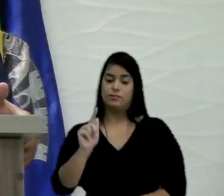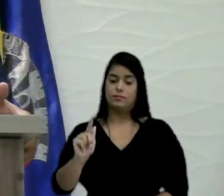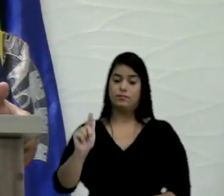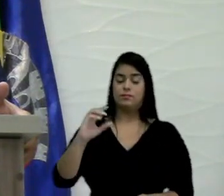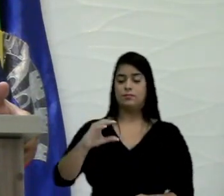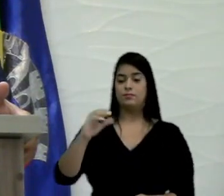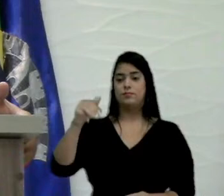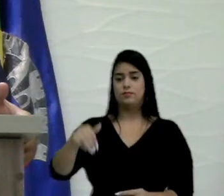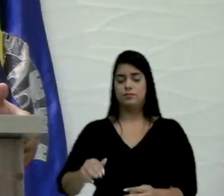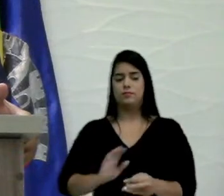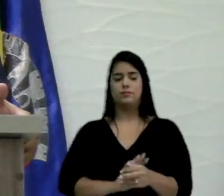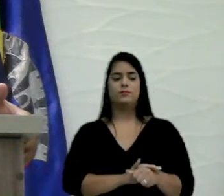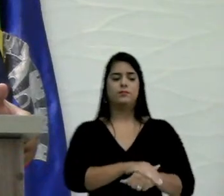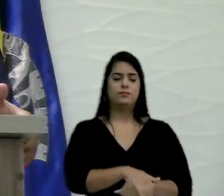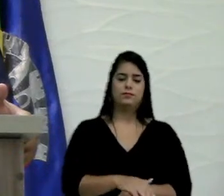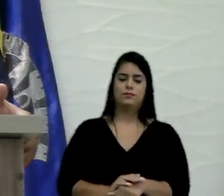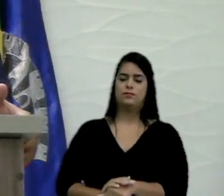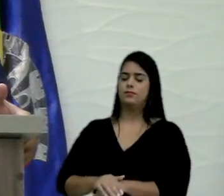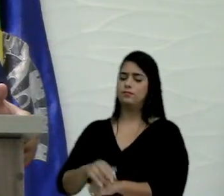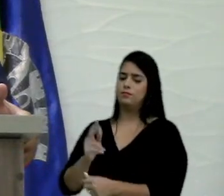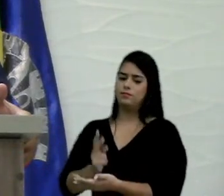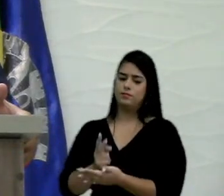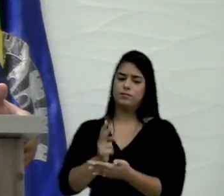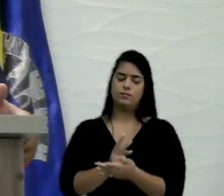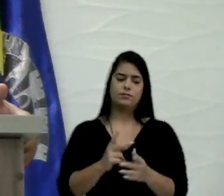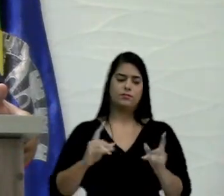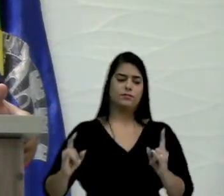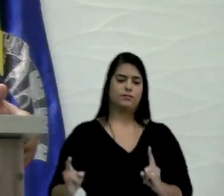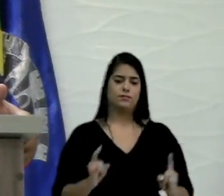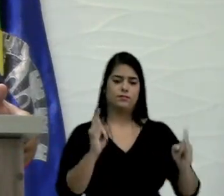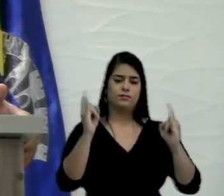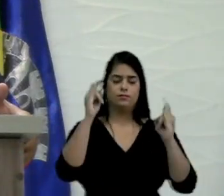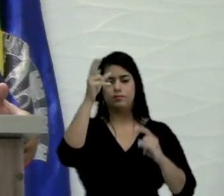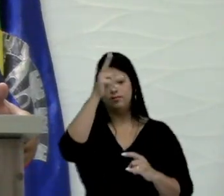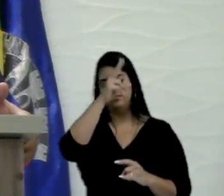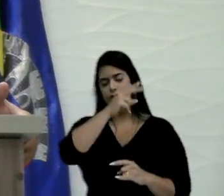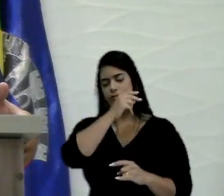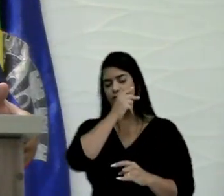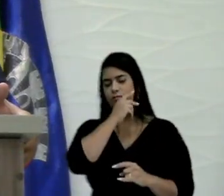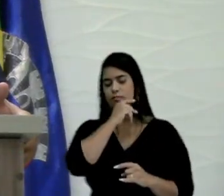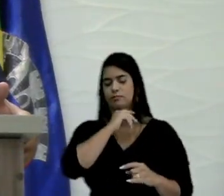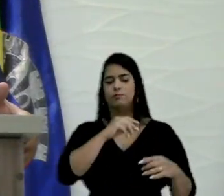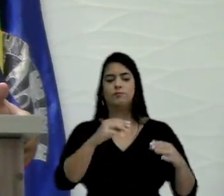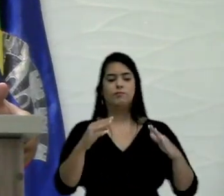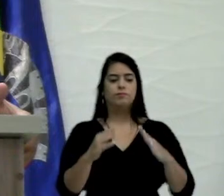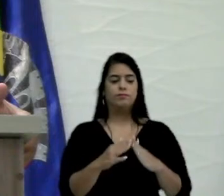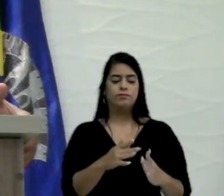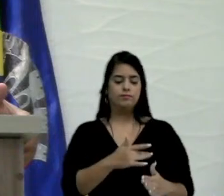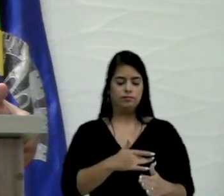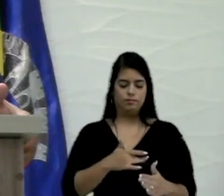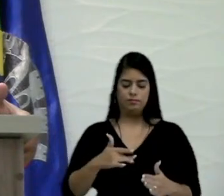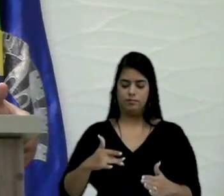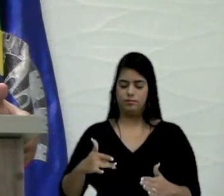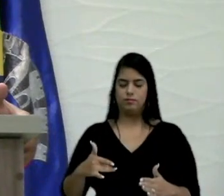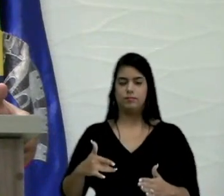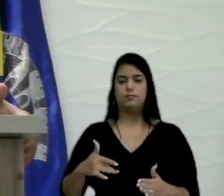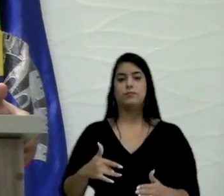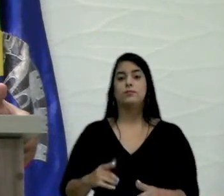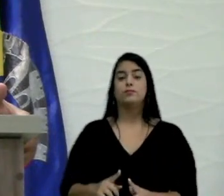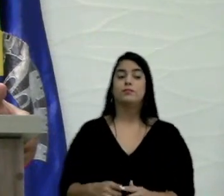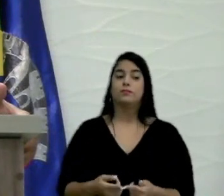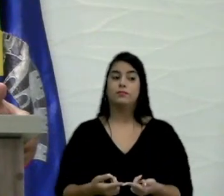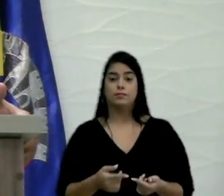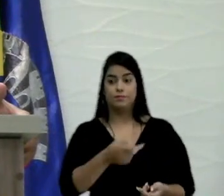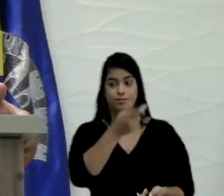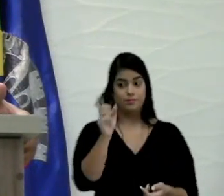noite tá visitando todos os prédios públicos da zona rural todas as escolas todos os postos de saúde Isso é uma forma de NIB Mas quem é bandido que tá